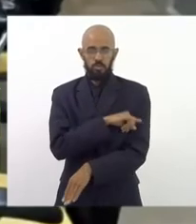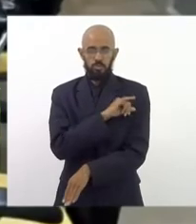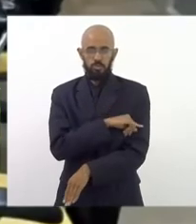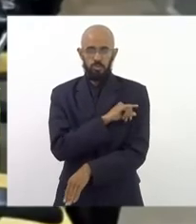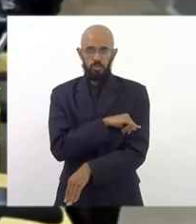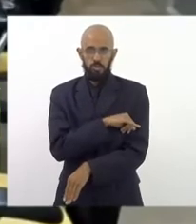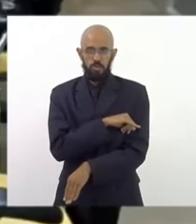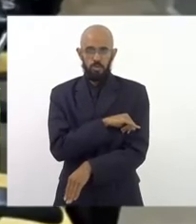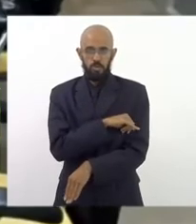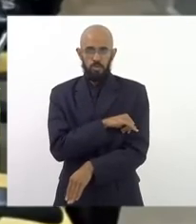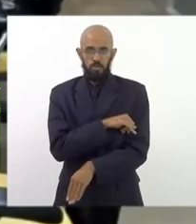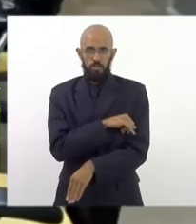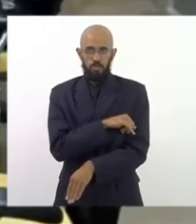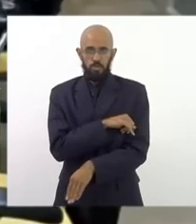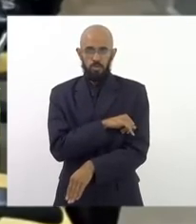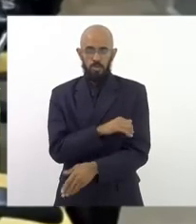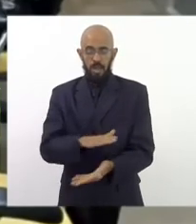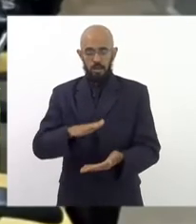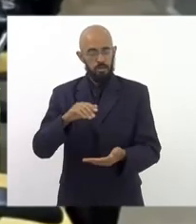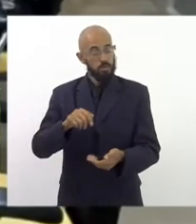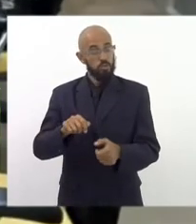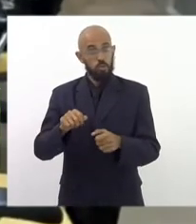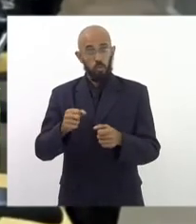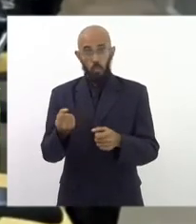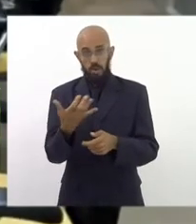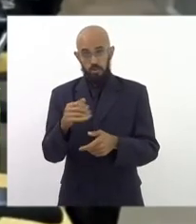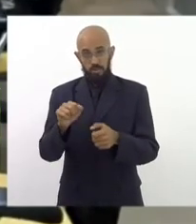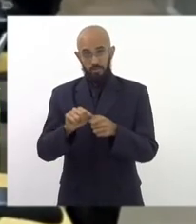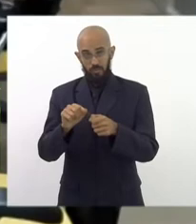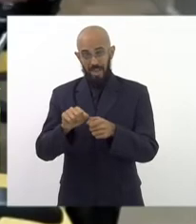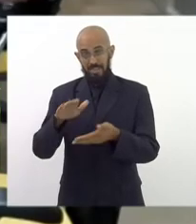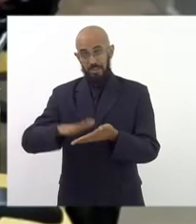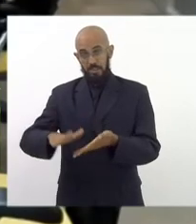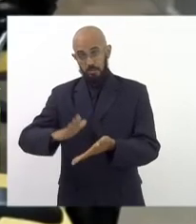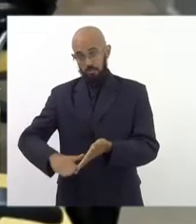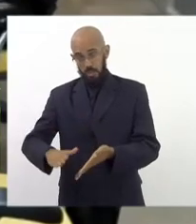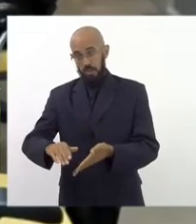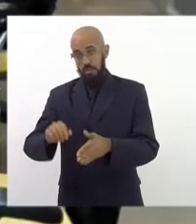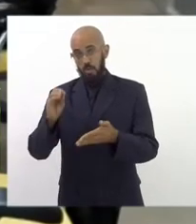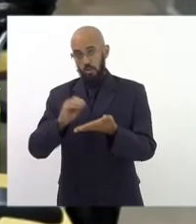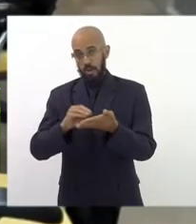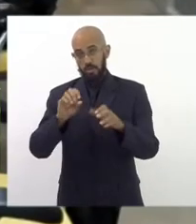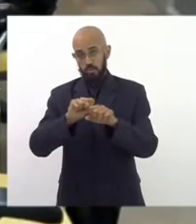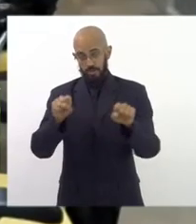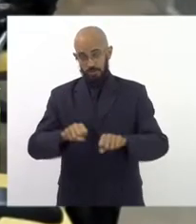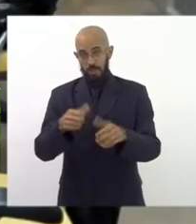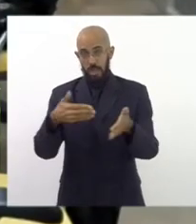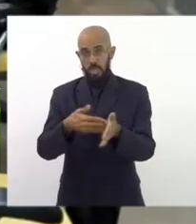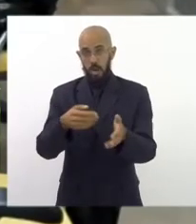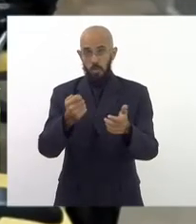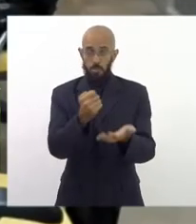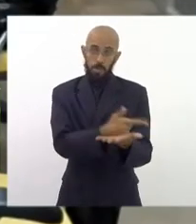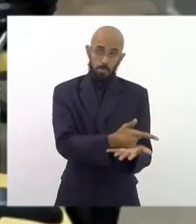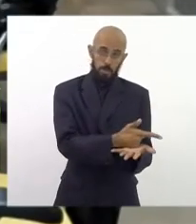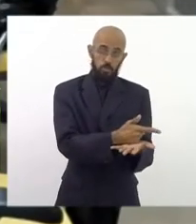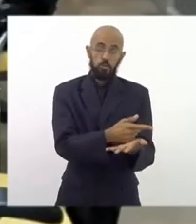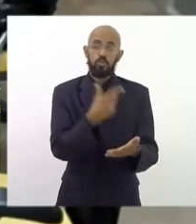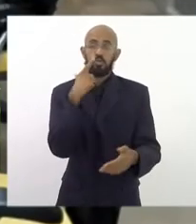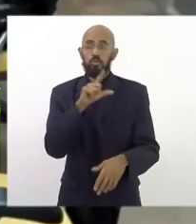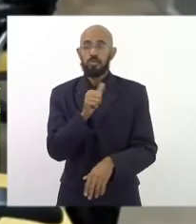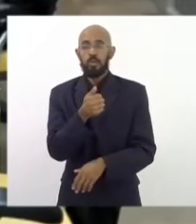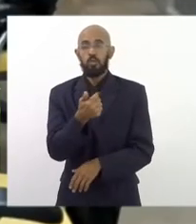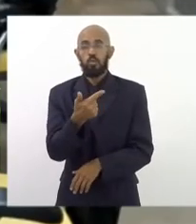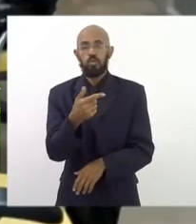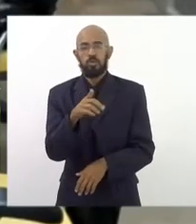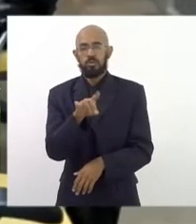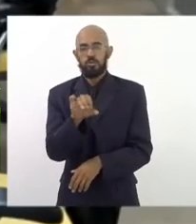da liquidação da despesa, à medida que é atestada a despesa e colocada no sistema ao pagamento, nós pagamos com 12 dias,